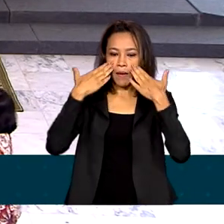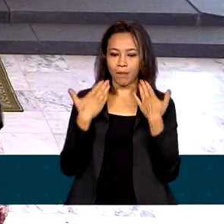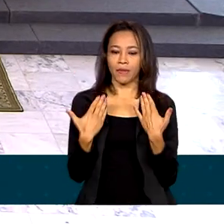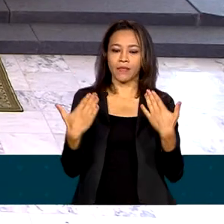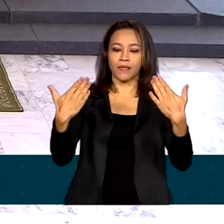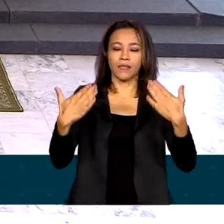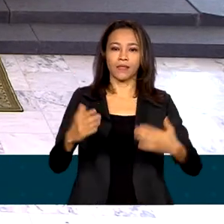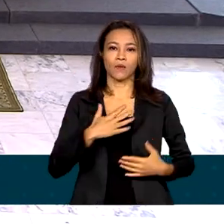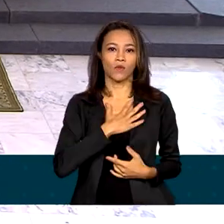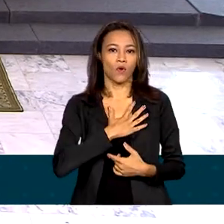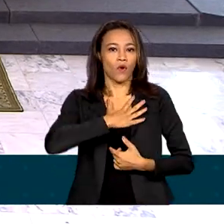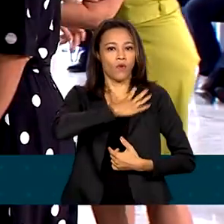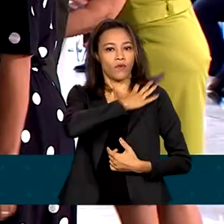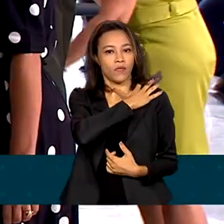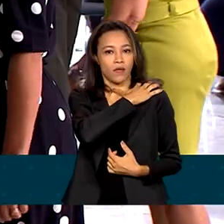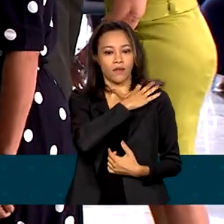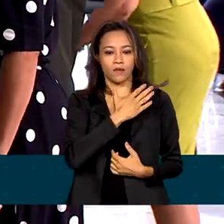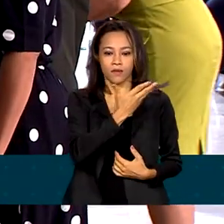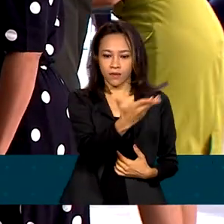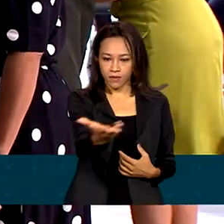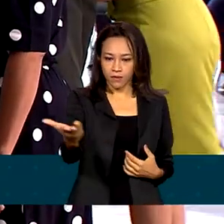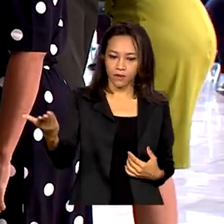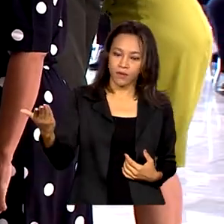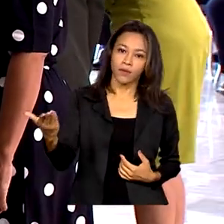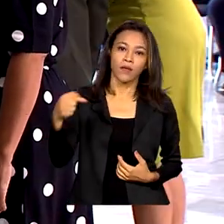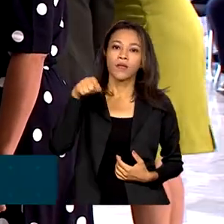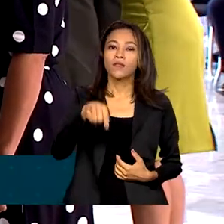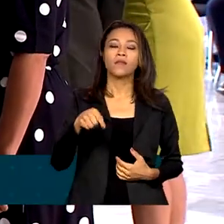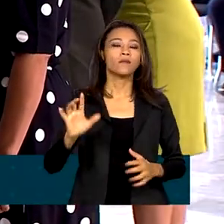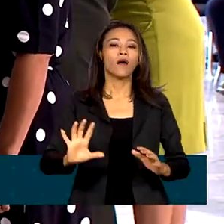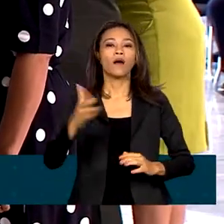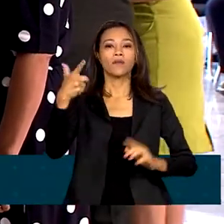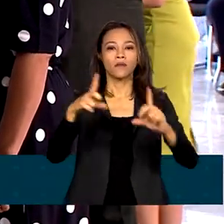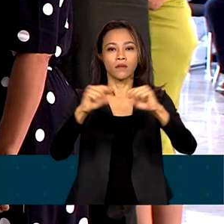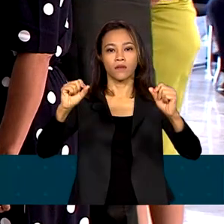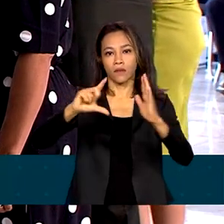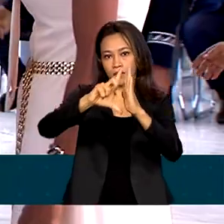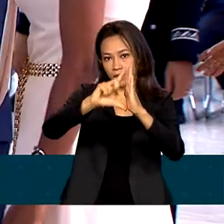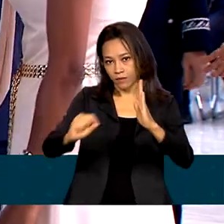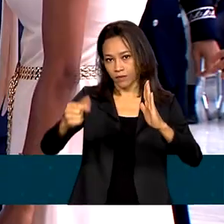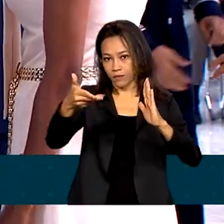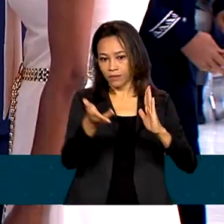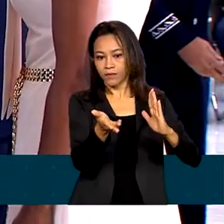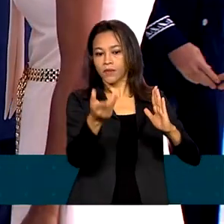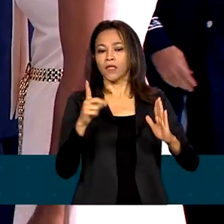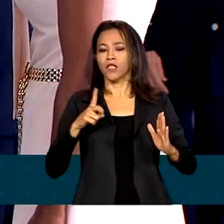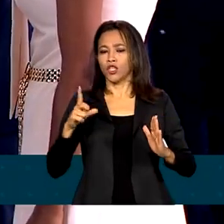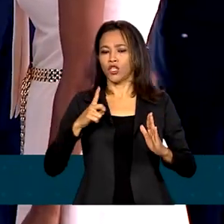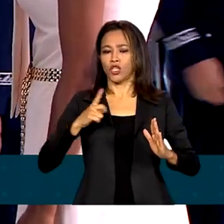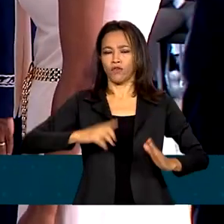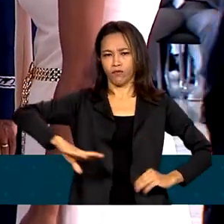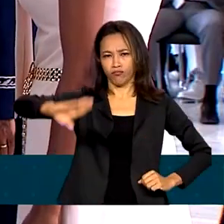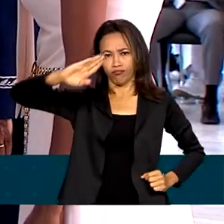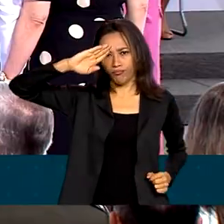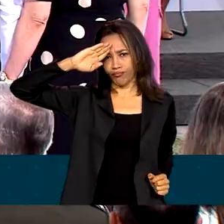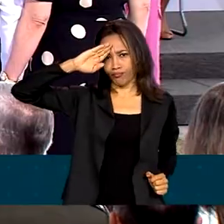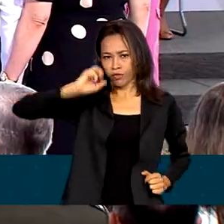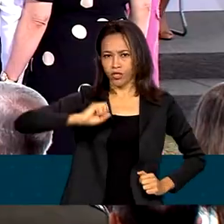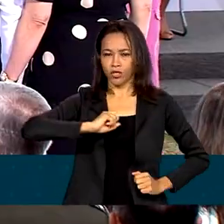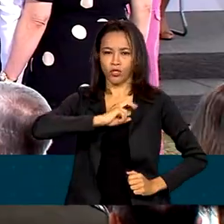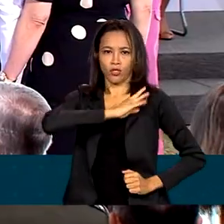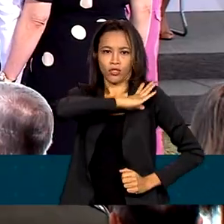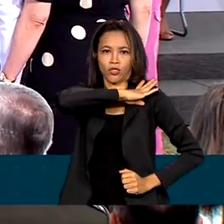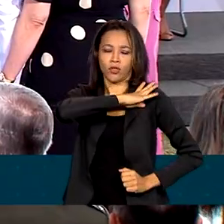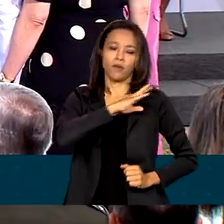dos oficiais generais. O evento, realizado no Palácio do Planalto, reuniu chefes das Forças Armadas e